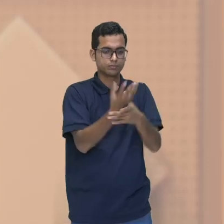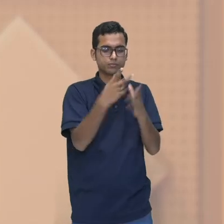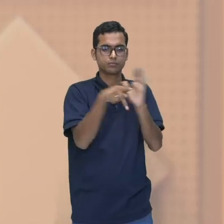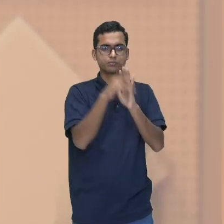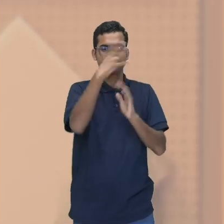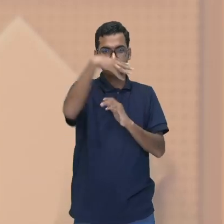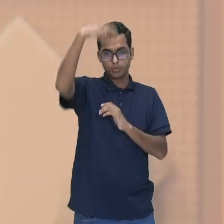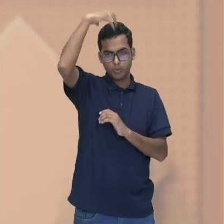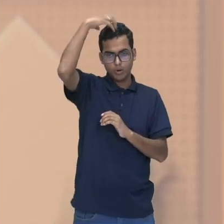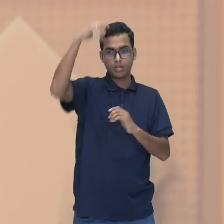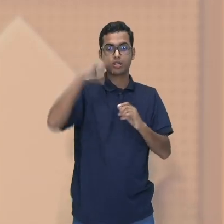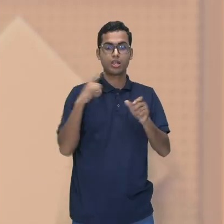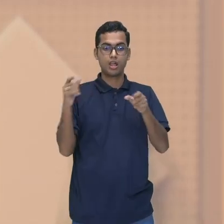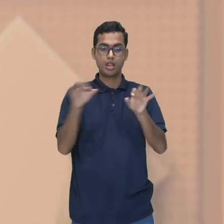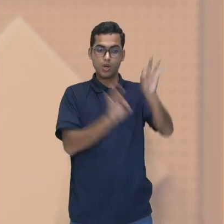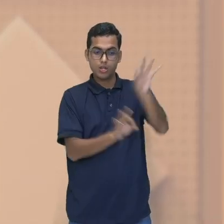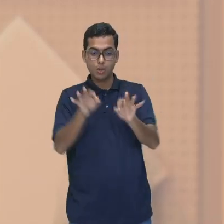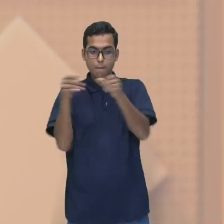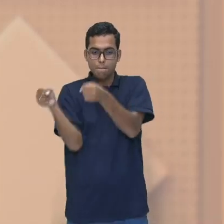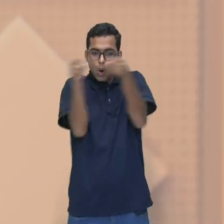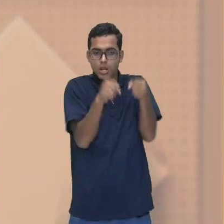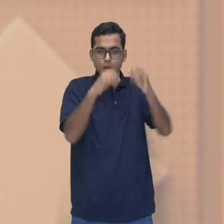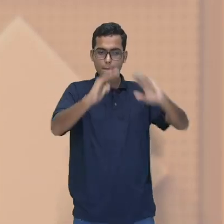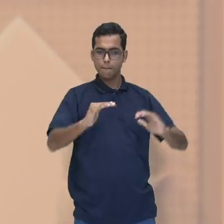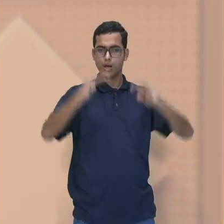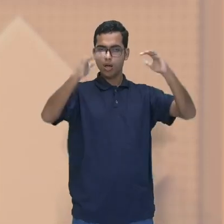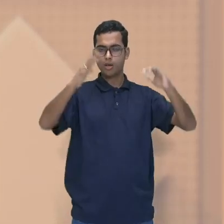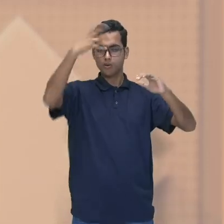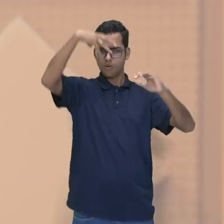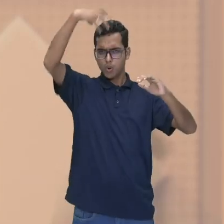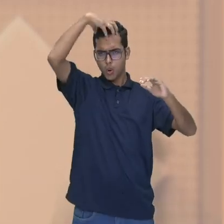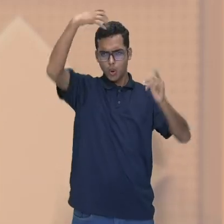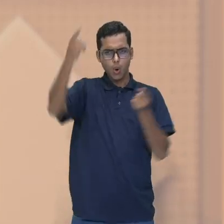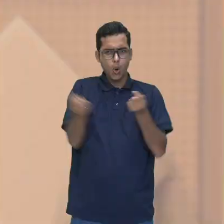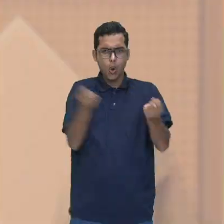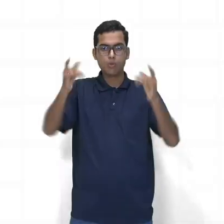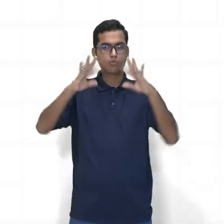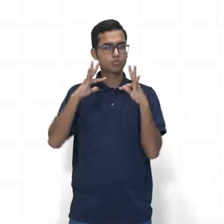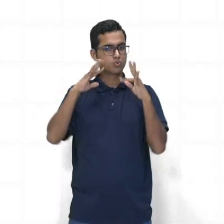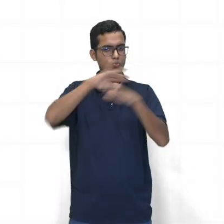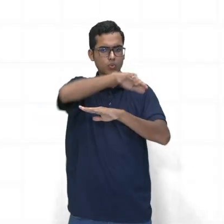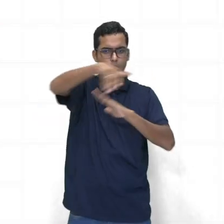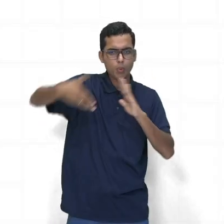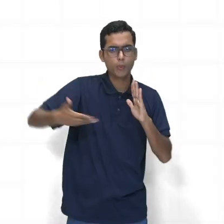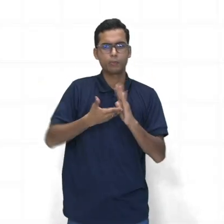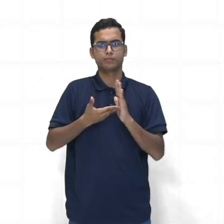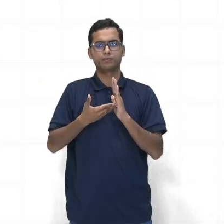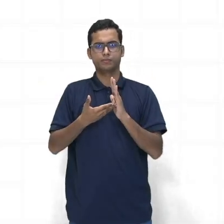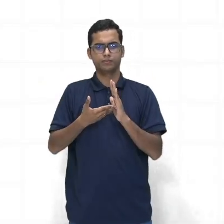centralização política na mão do rei, certo? E qual vai ser esse contexto? Acompanhem